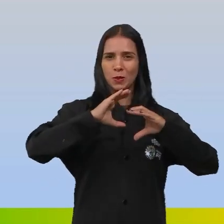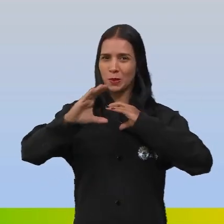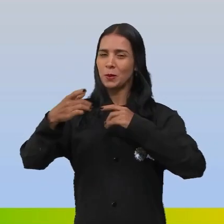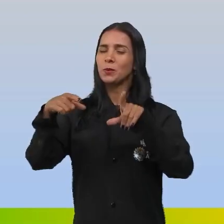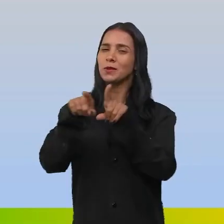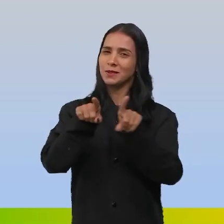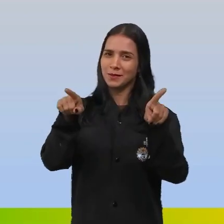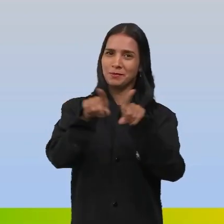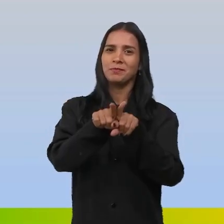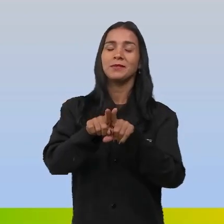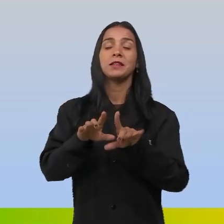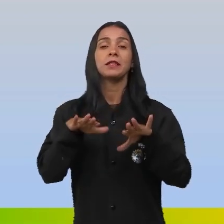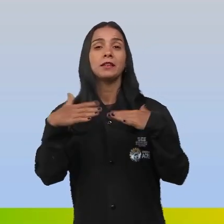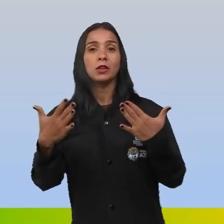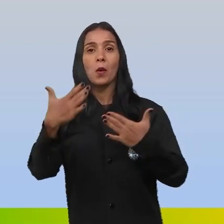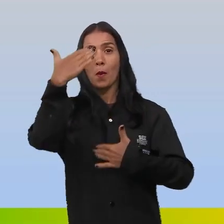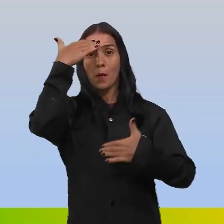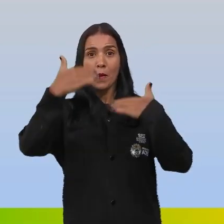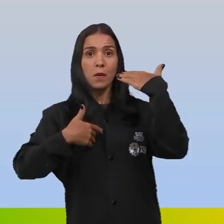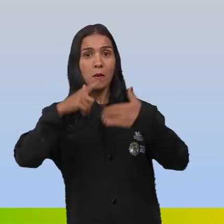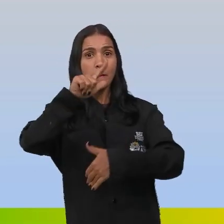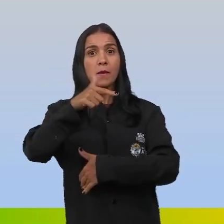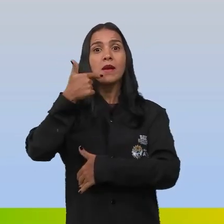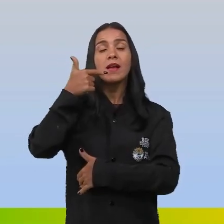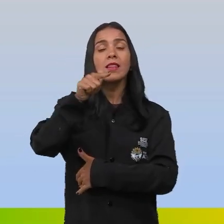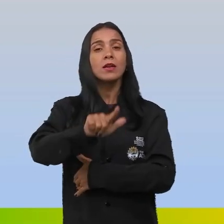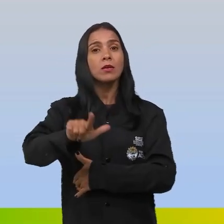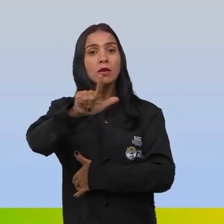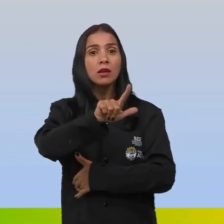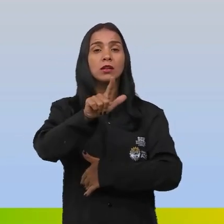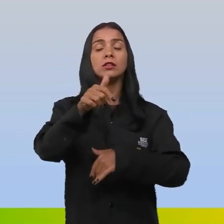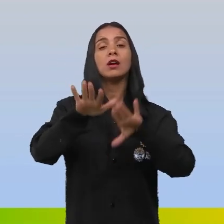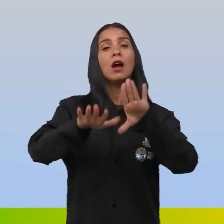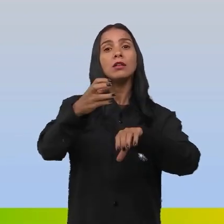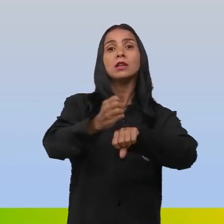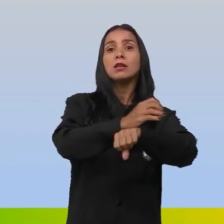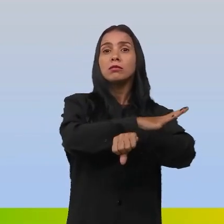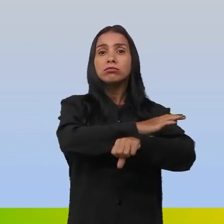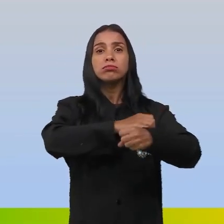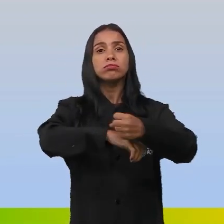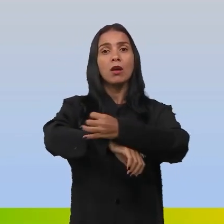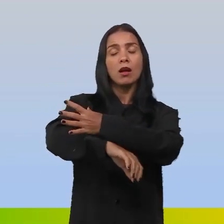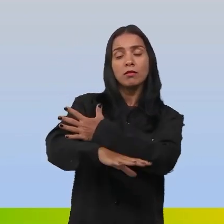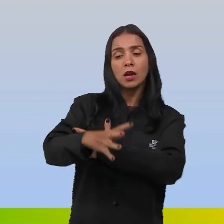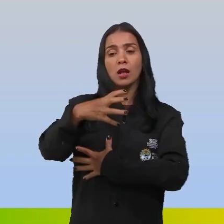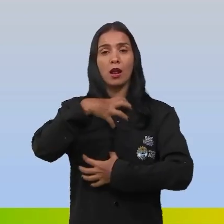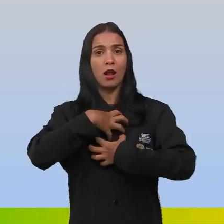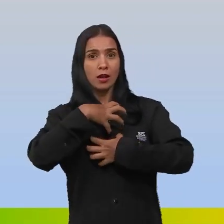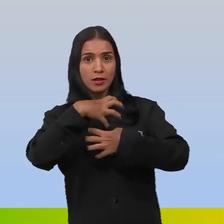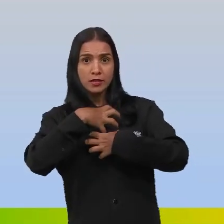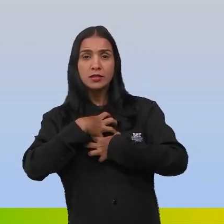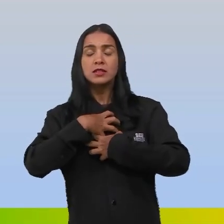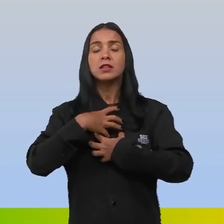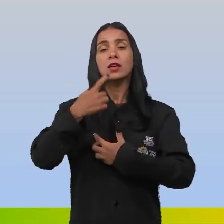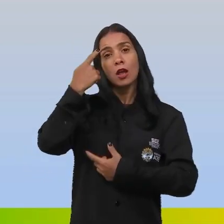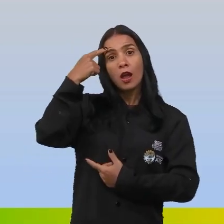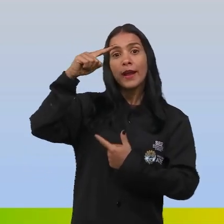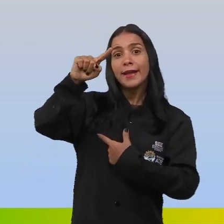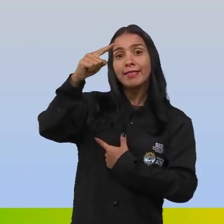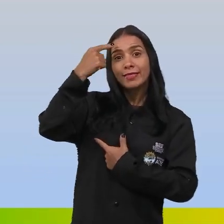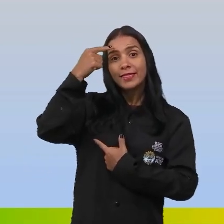o corpo como linguagem comunica sentimentos, ideias e